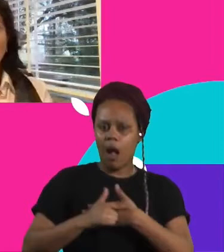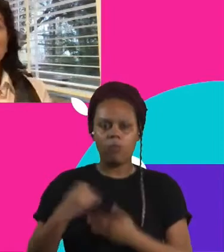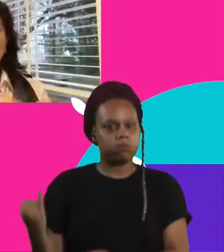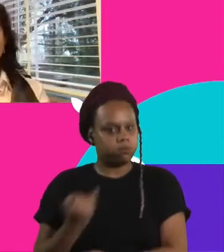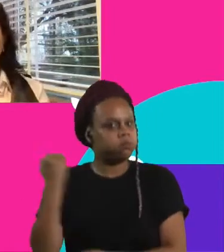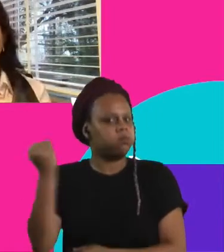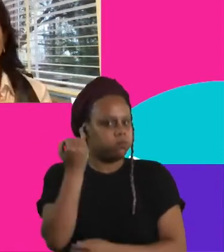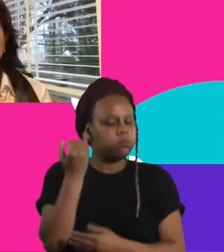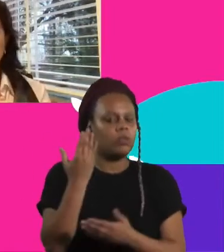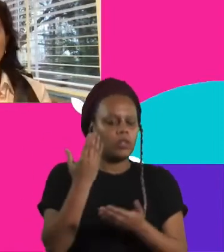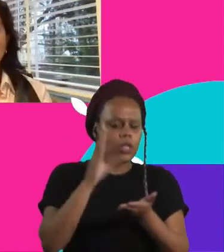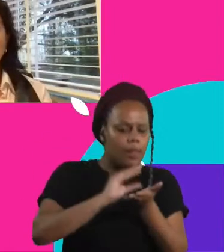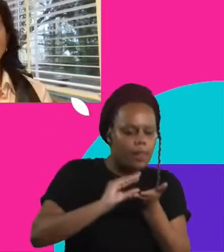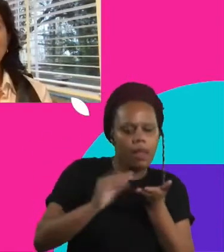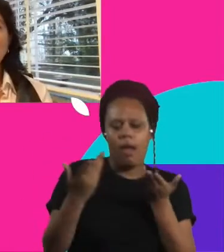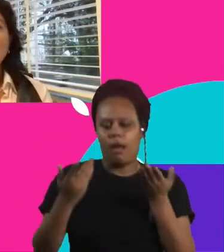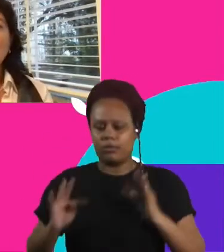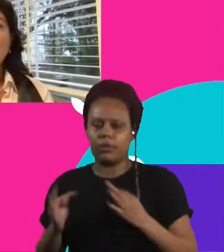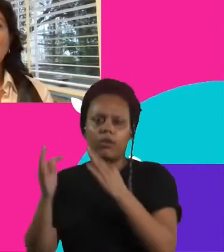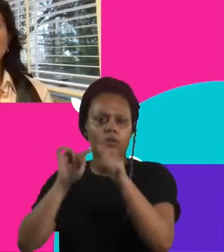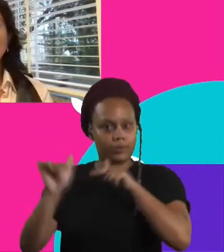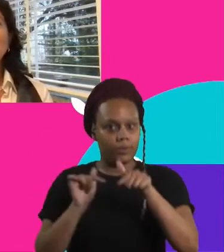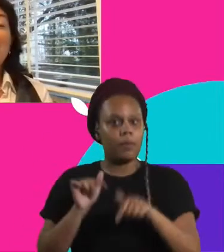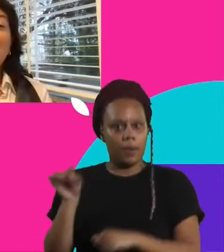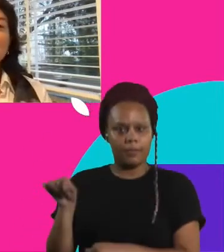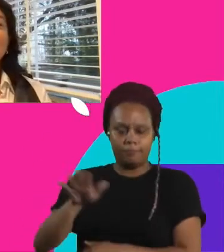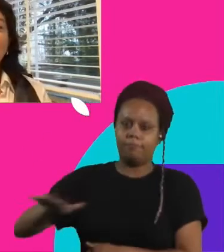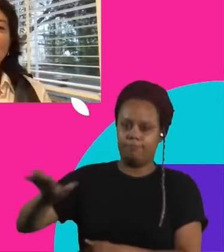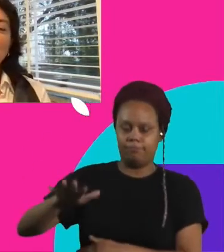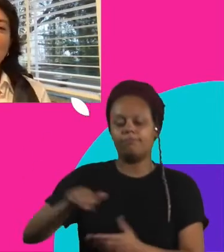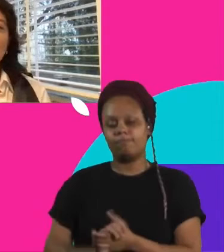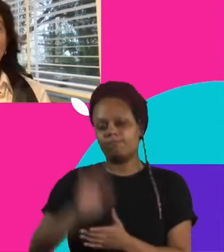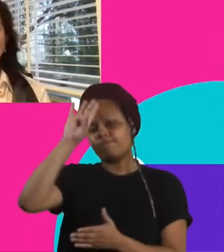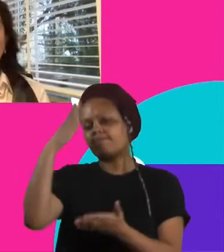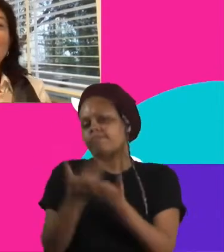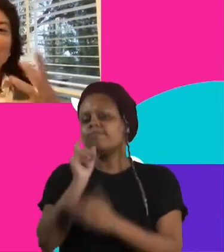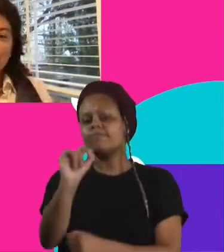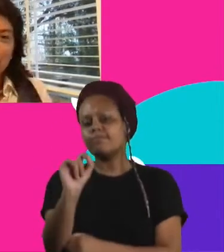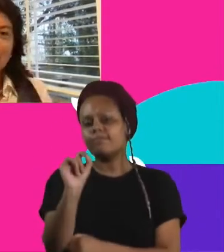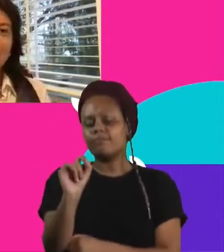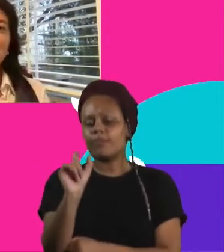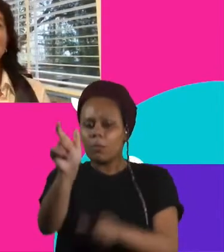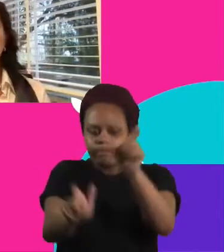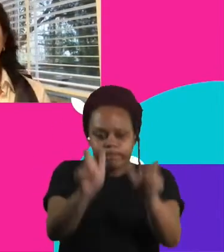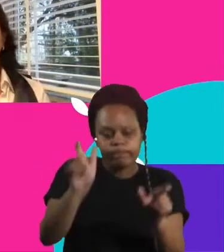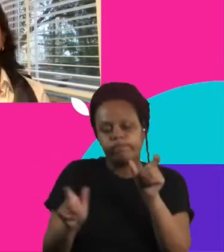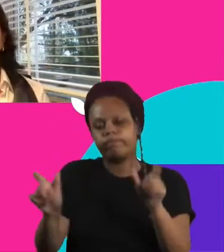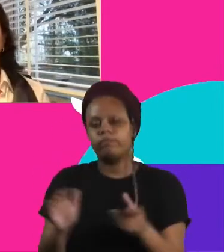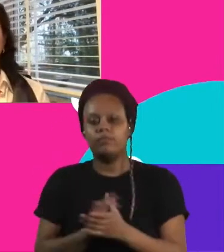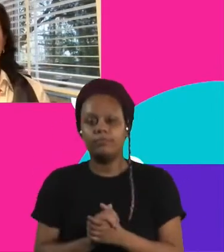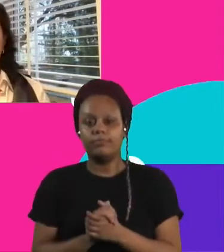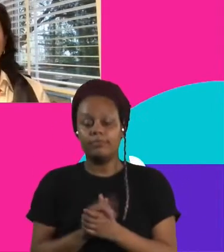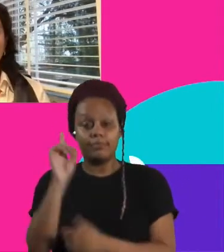trabalhar informação, trabalhar tecnologia nesse lugar. Então, a gente acredita muito nas pessoas, a gente